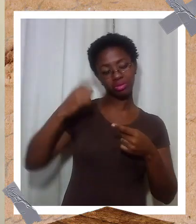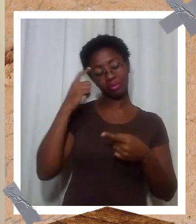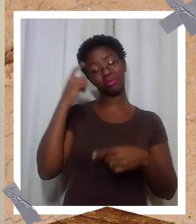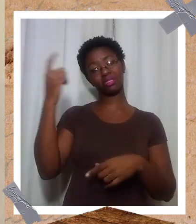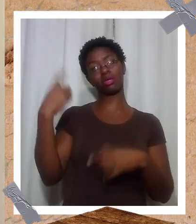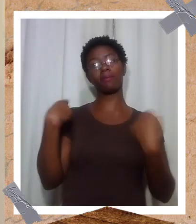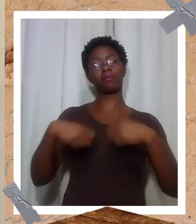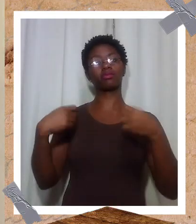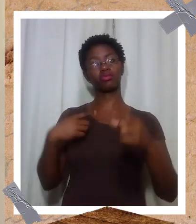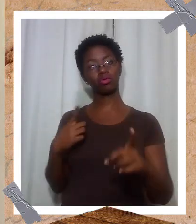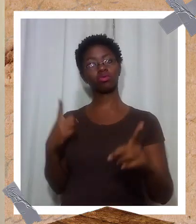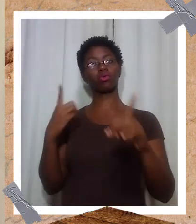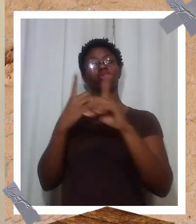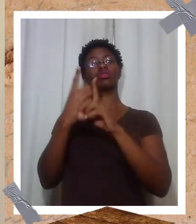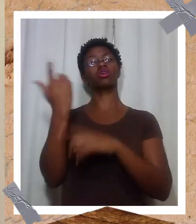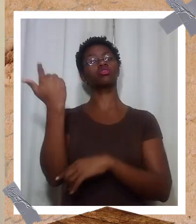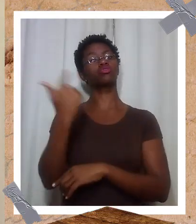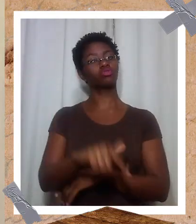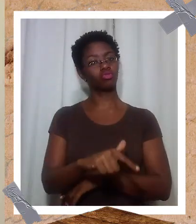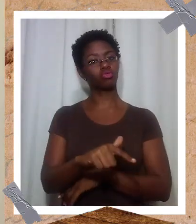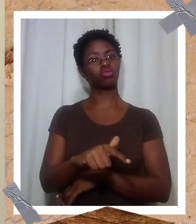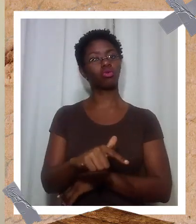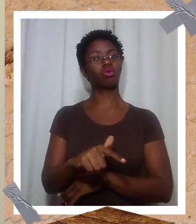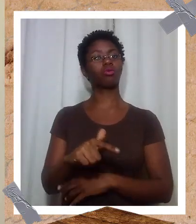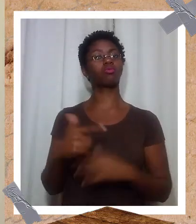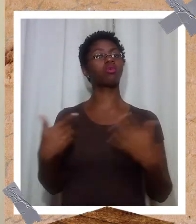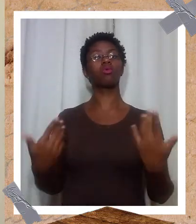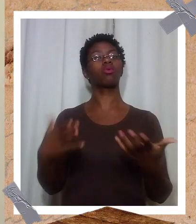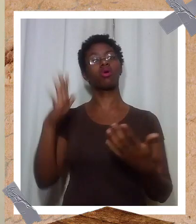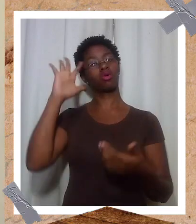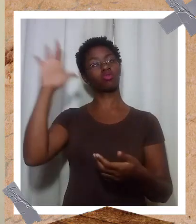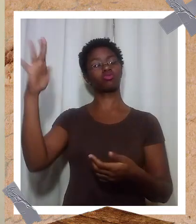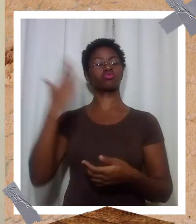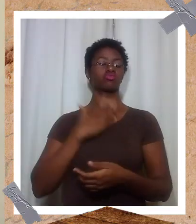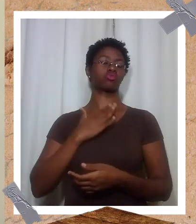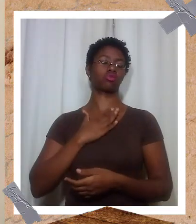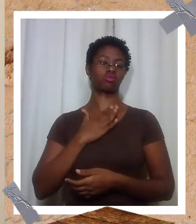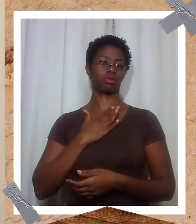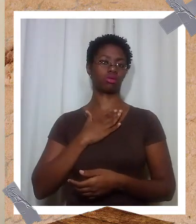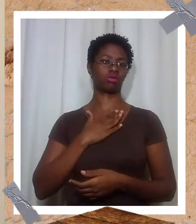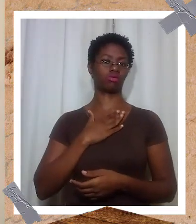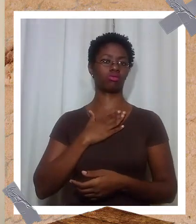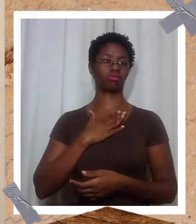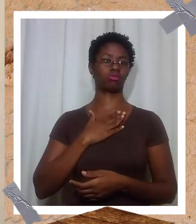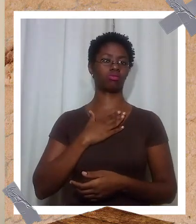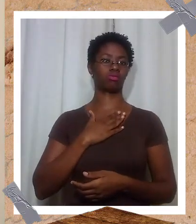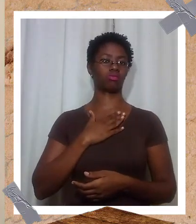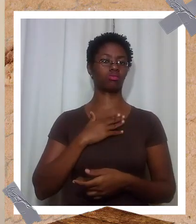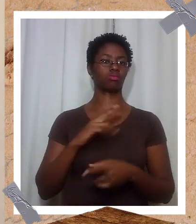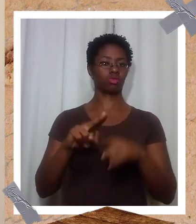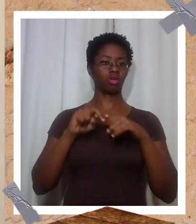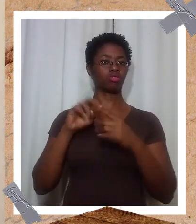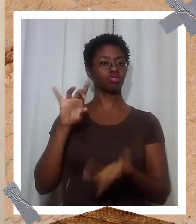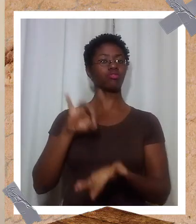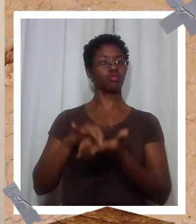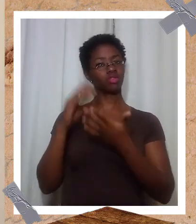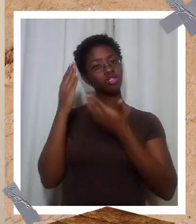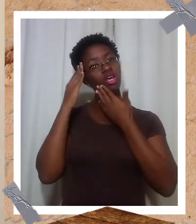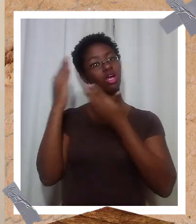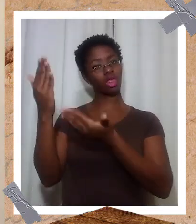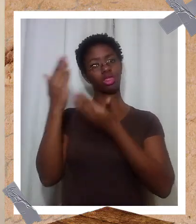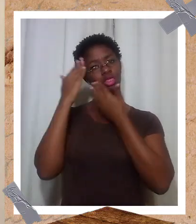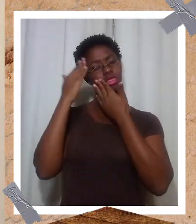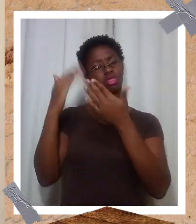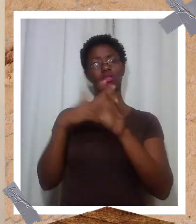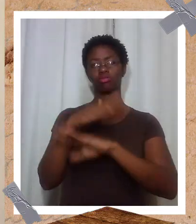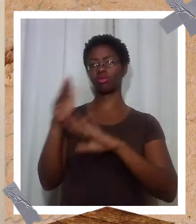que reencontrar de novo qual seria o meu sonho, porque de verdade eu sou grato a tudo,